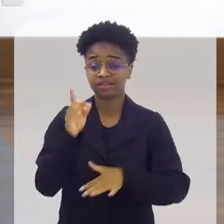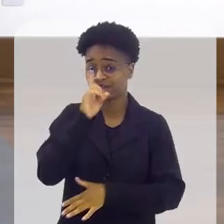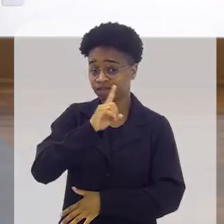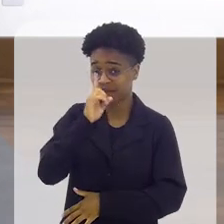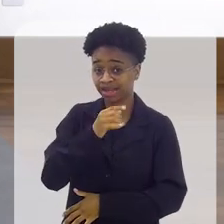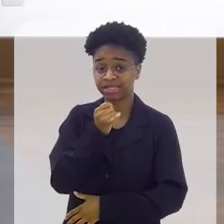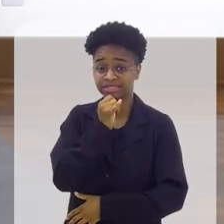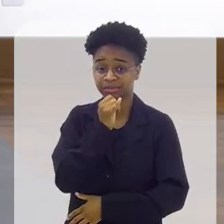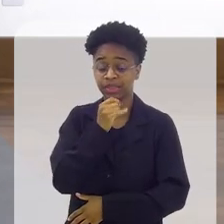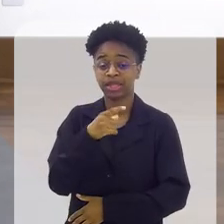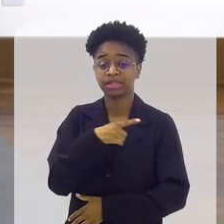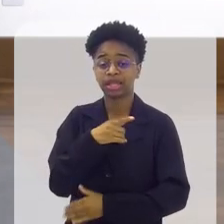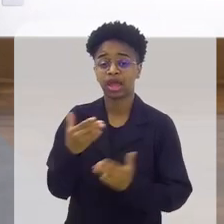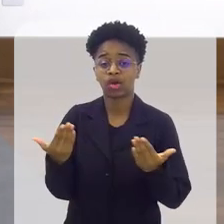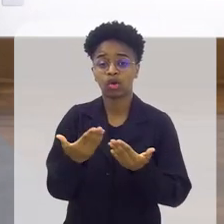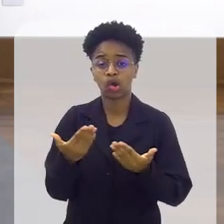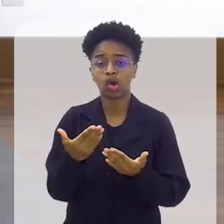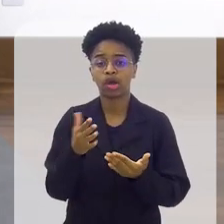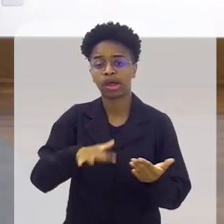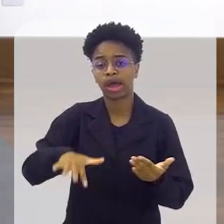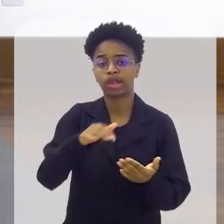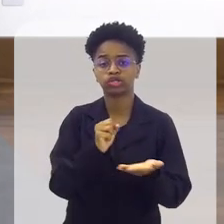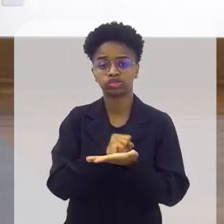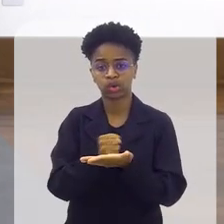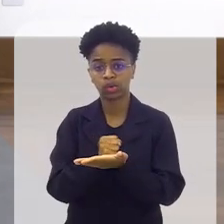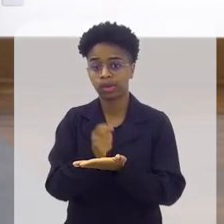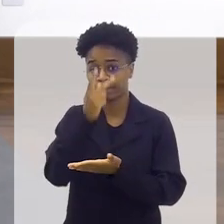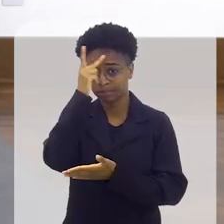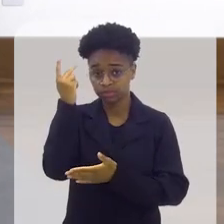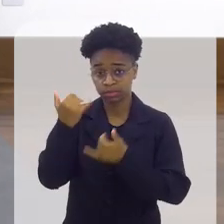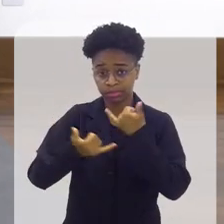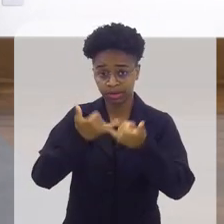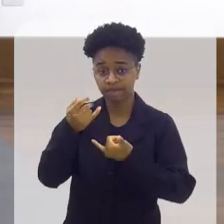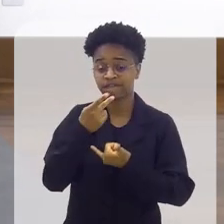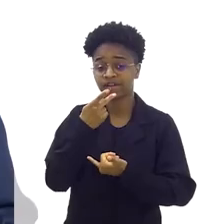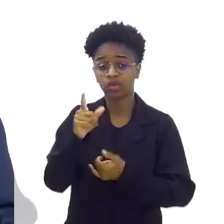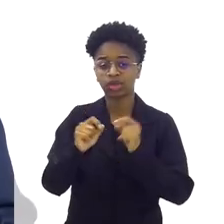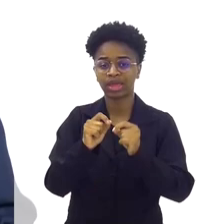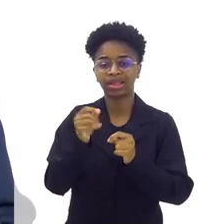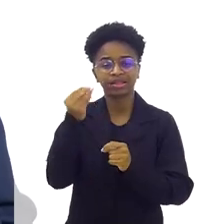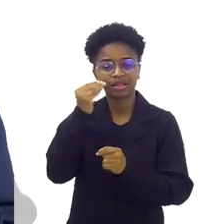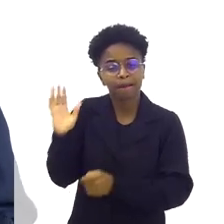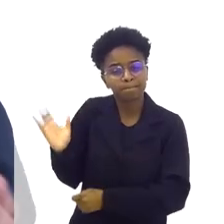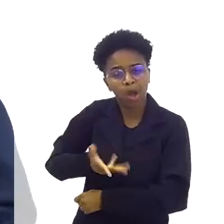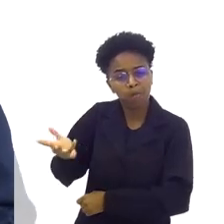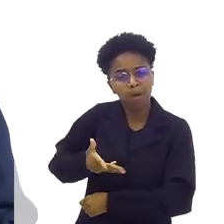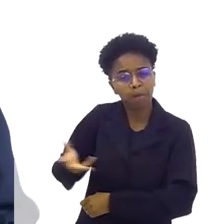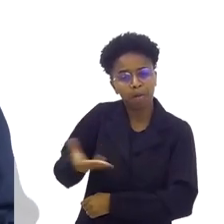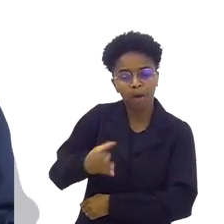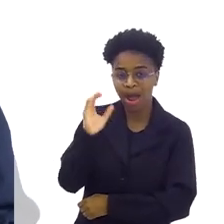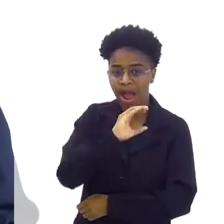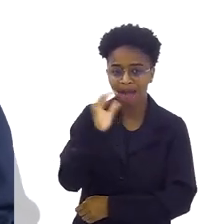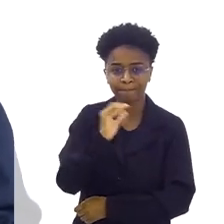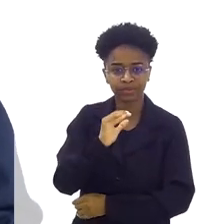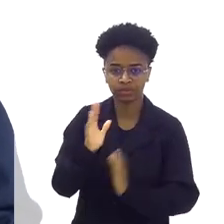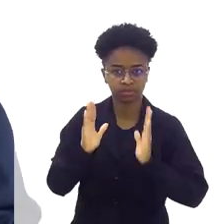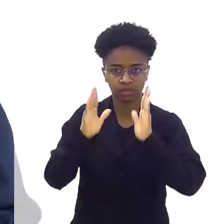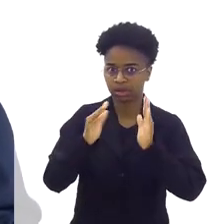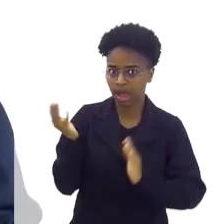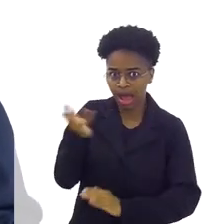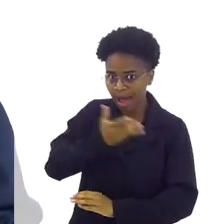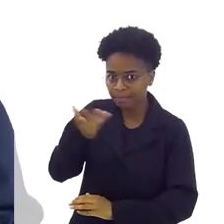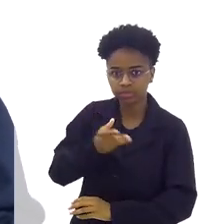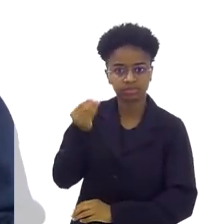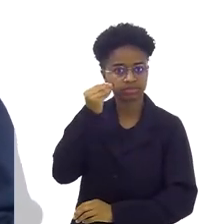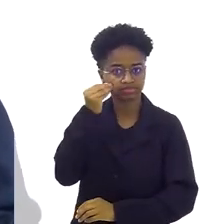uma falha, por exemplo, hoje em dia existe uma coisa no meio dos jogos, a galera joga, que é o speedrun, que é o cara tentar terminar a